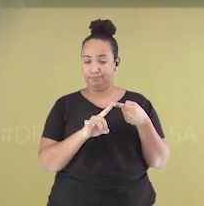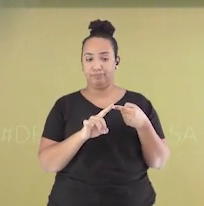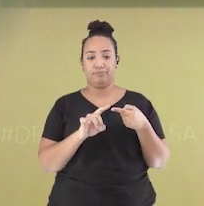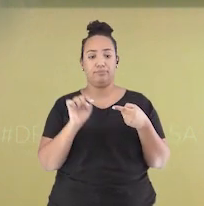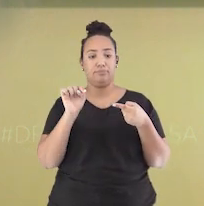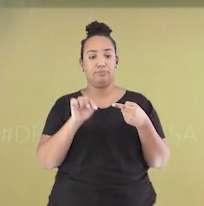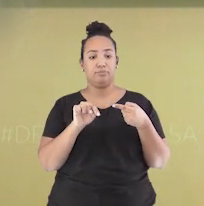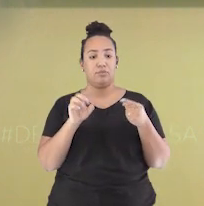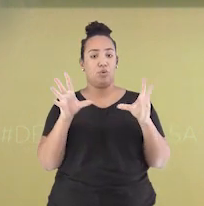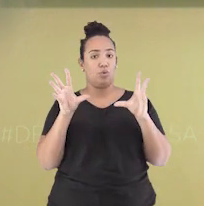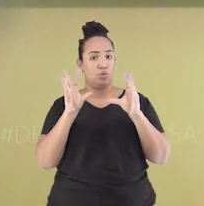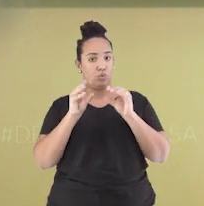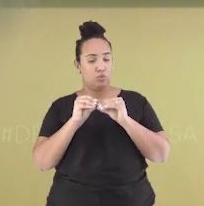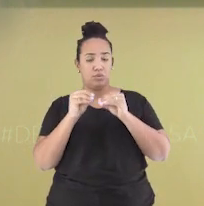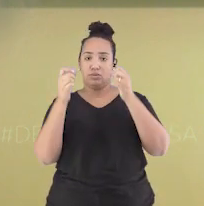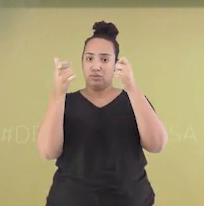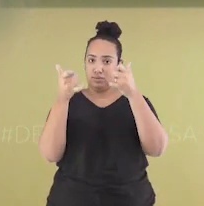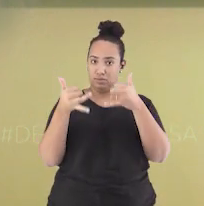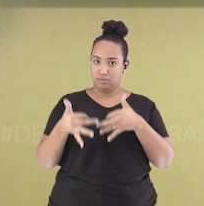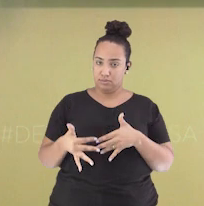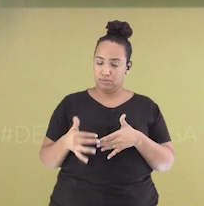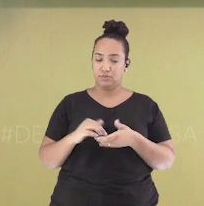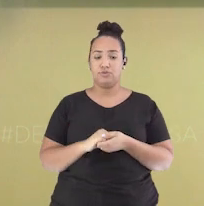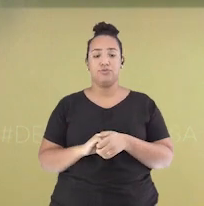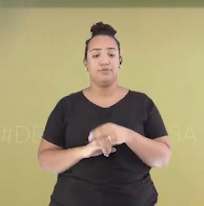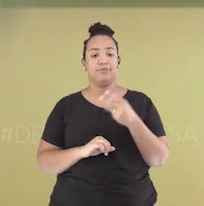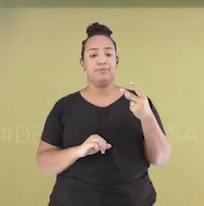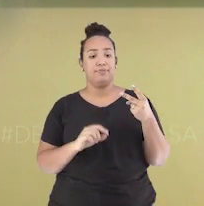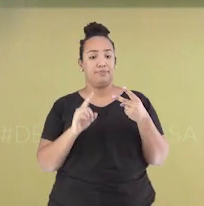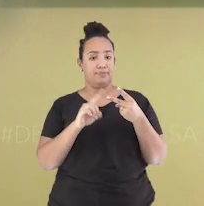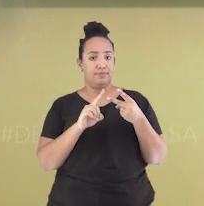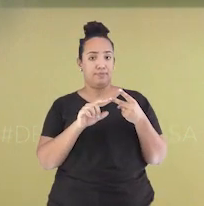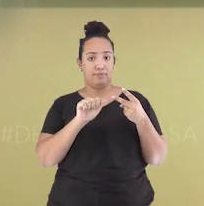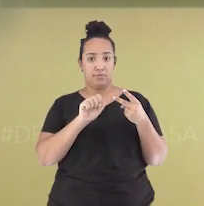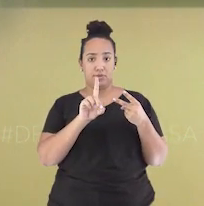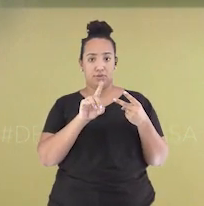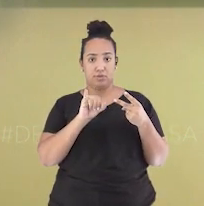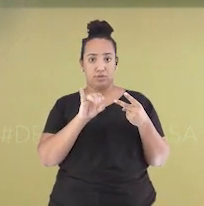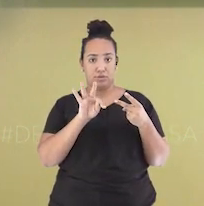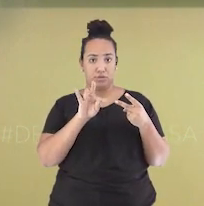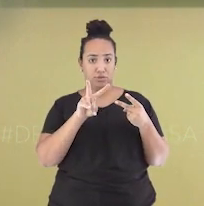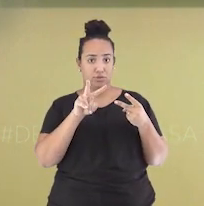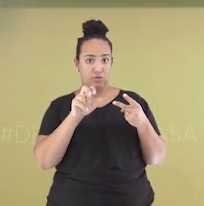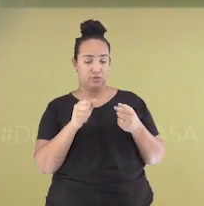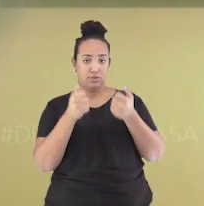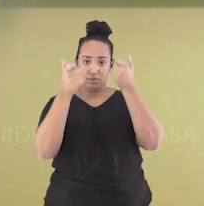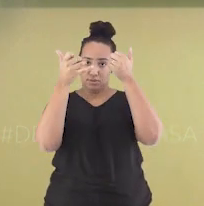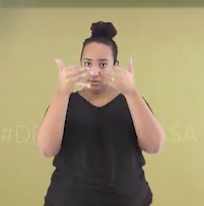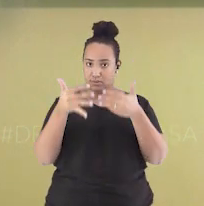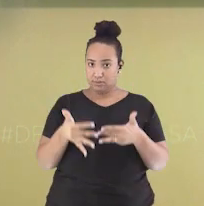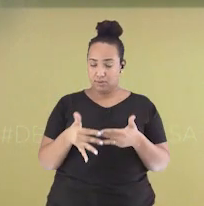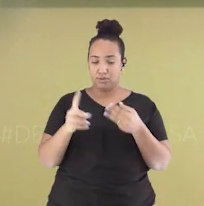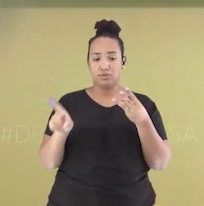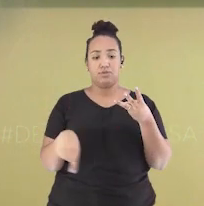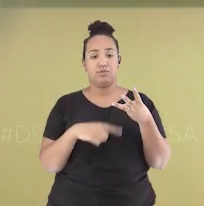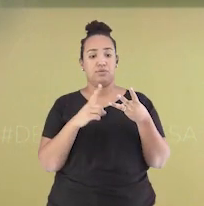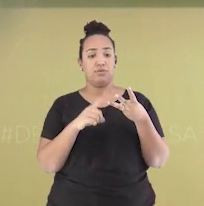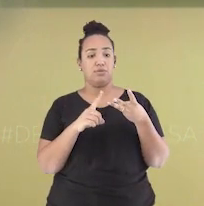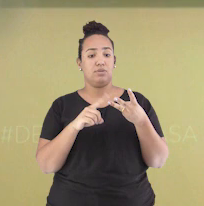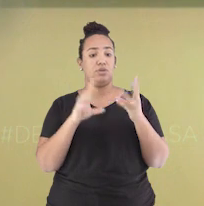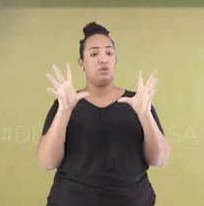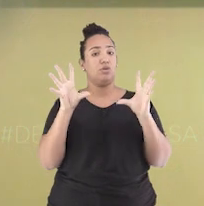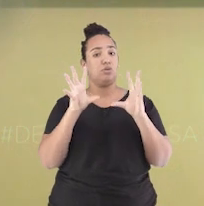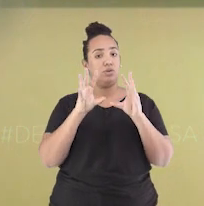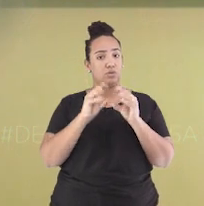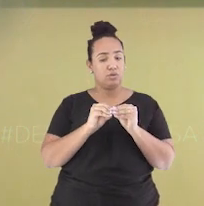A, adversativa, conclusiva e explicativa. Letra B, aditiva, explicativa e alternativa. Ou letra